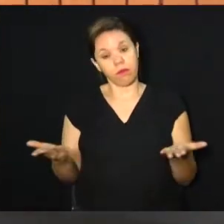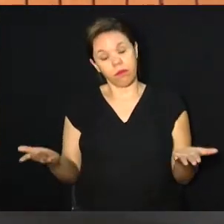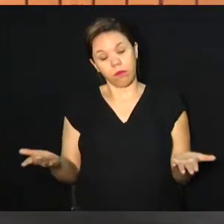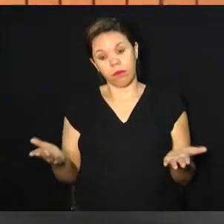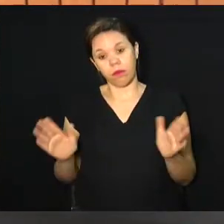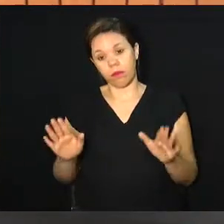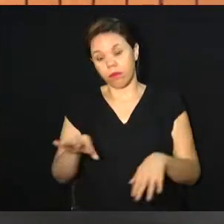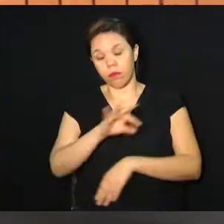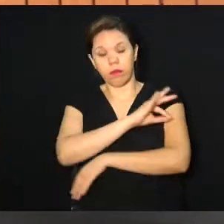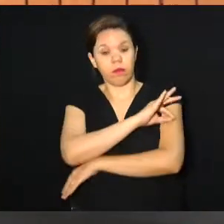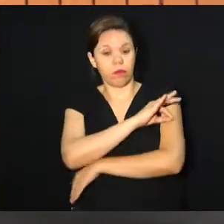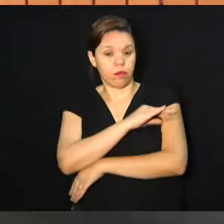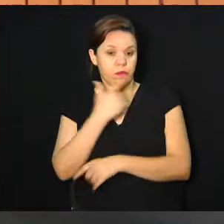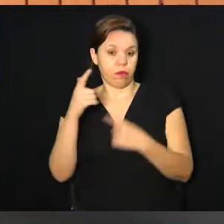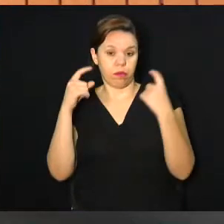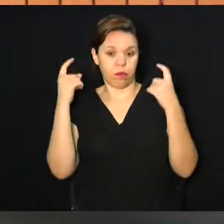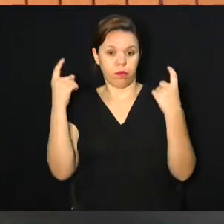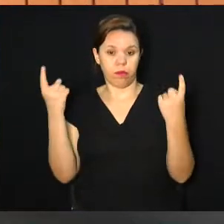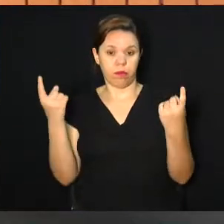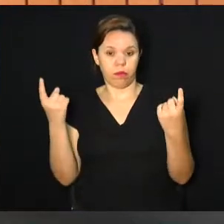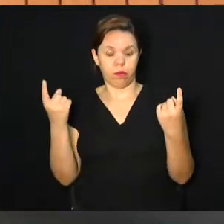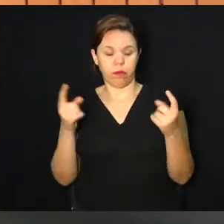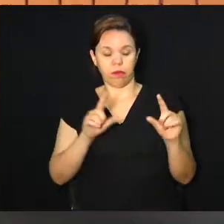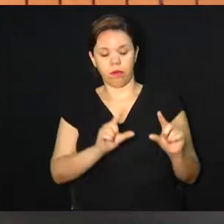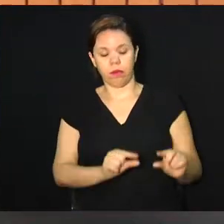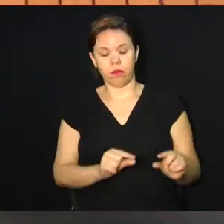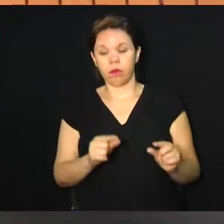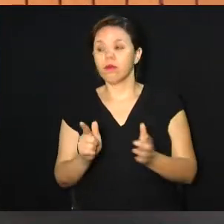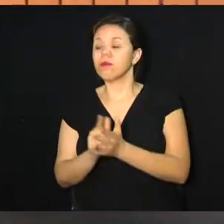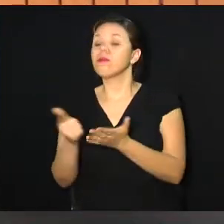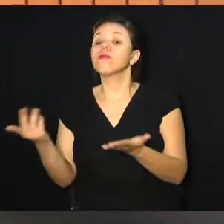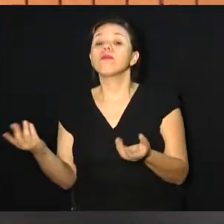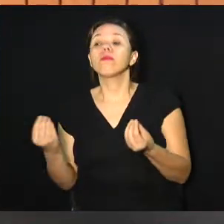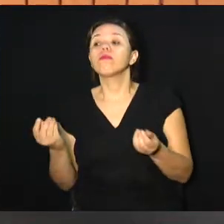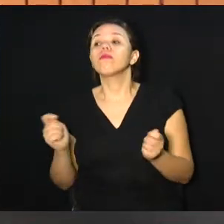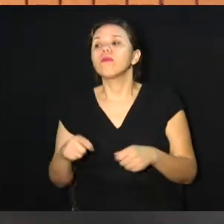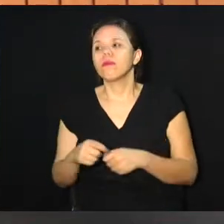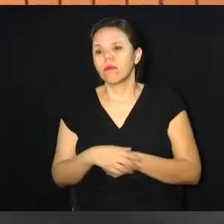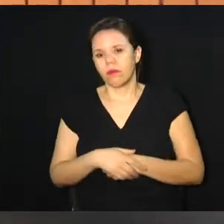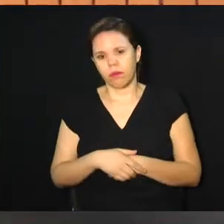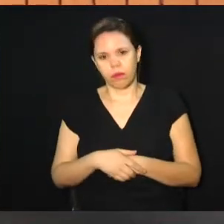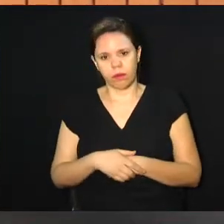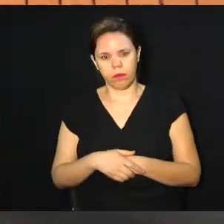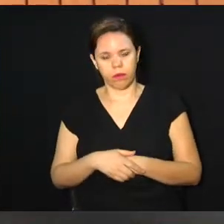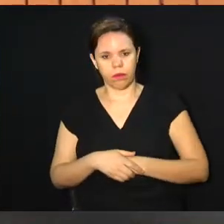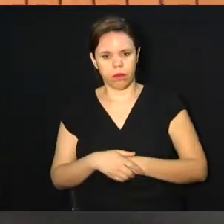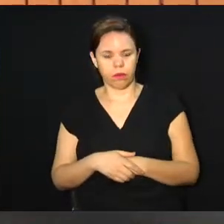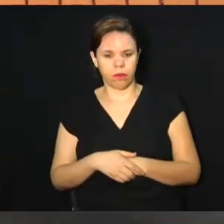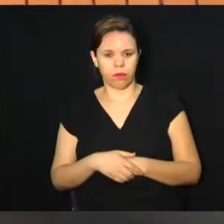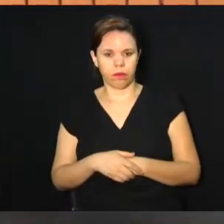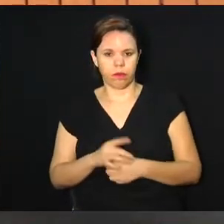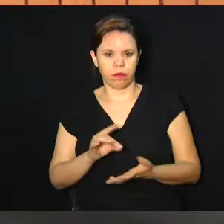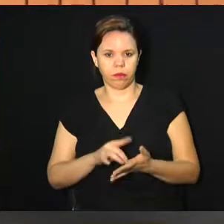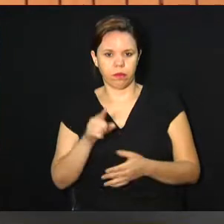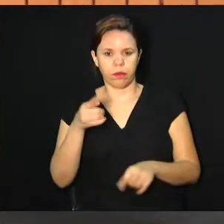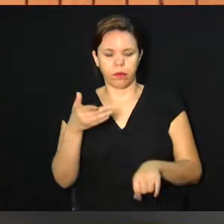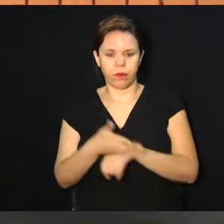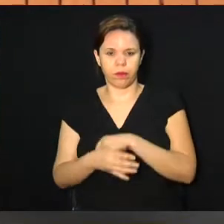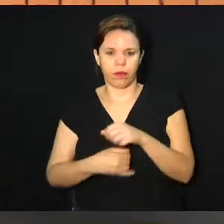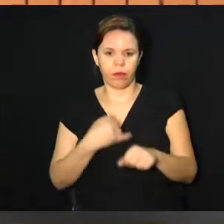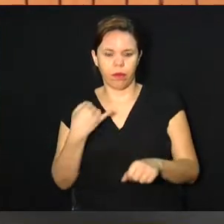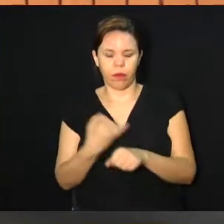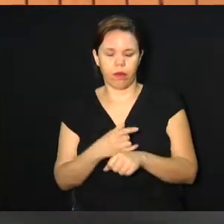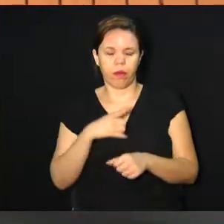a Prefeitura não tem essa preocupação, é menor do que a dos jornais, como é que pode isso? Inclusive, se você entra no site, ele tem